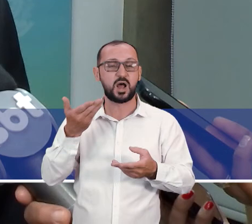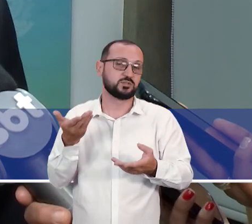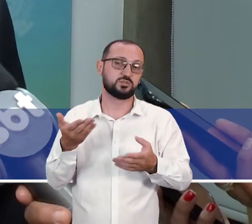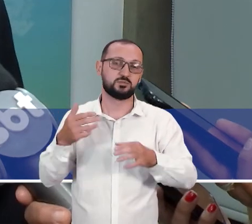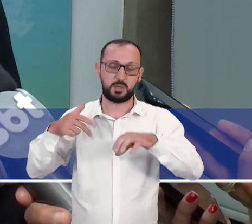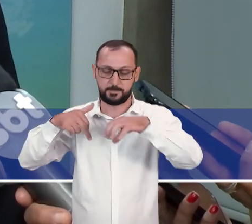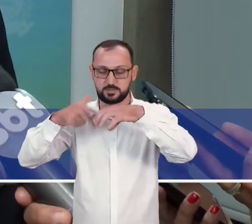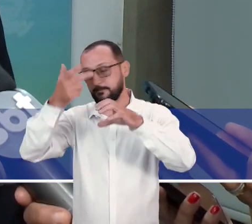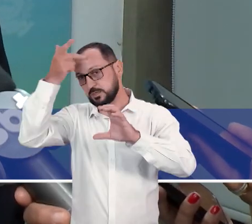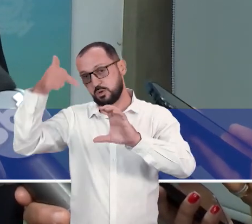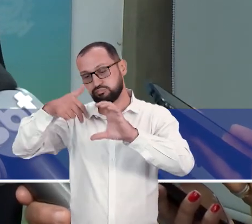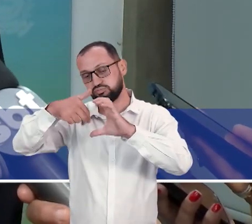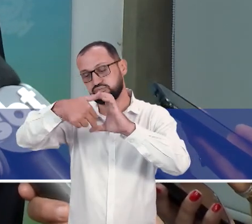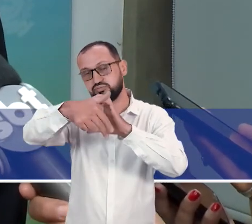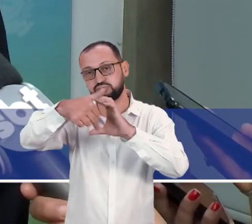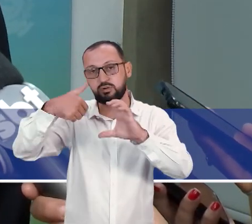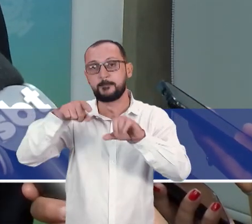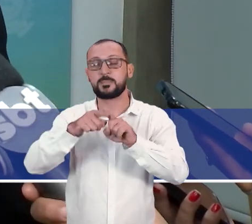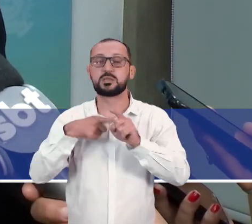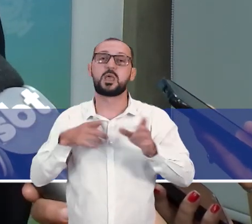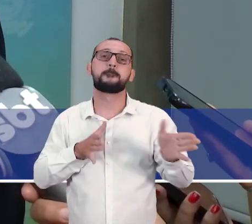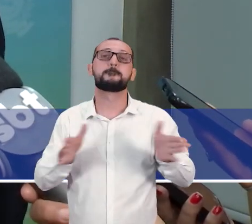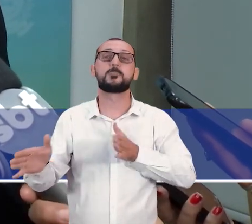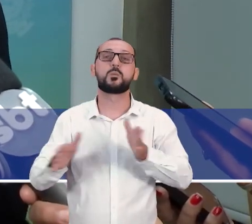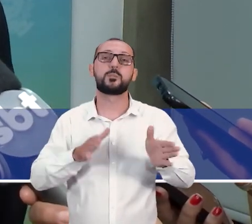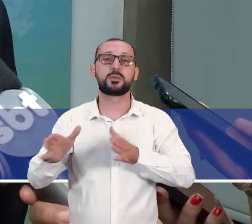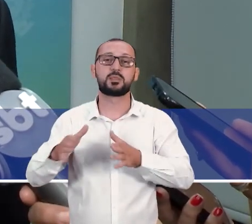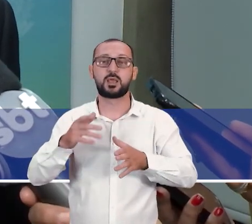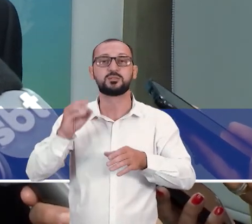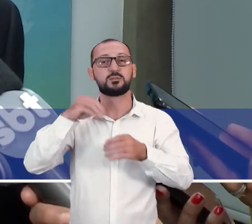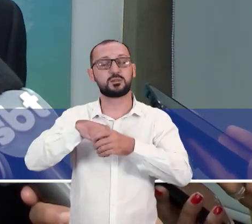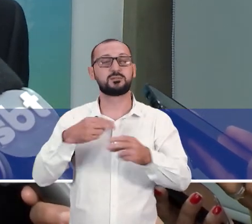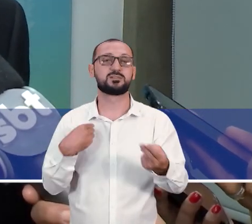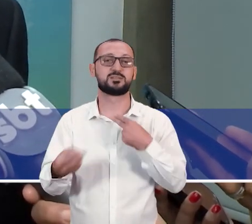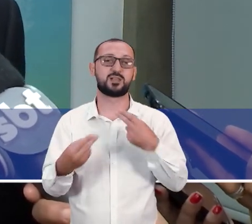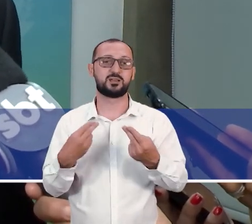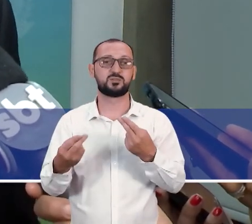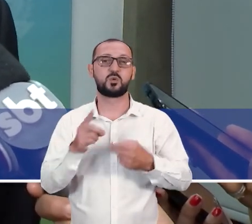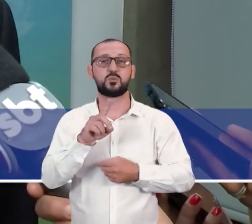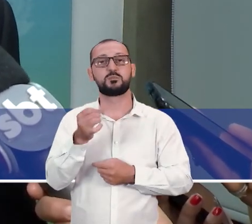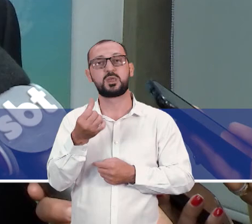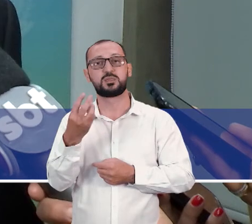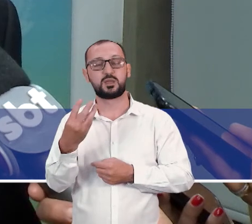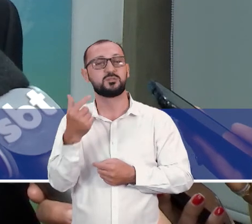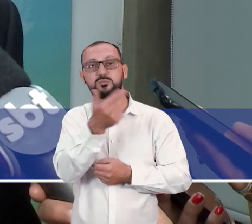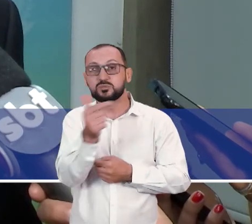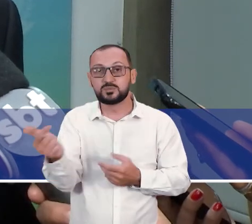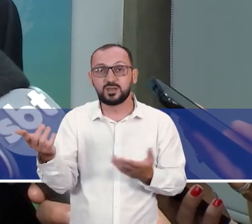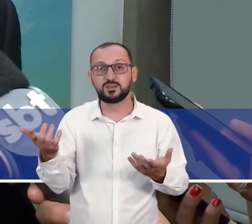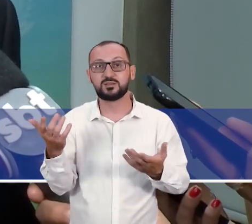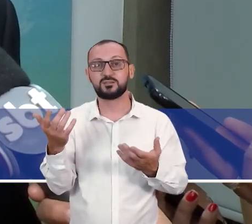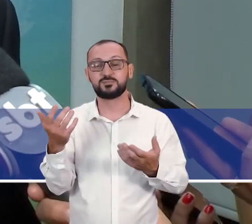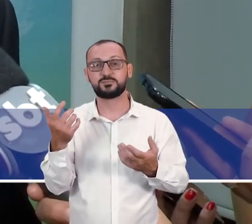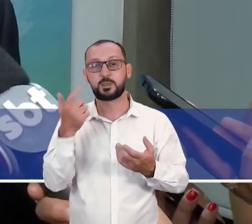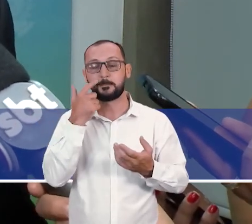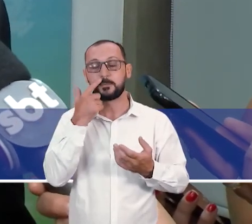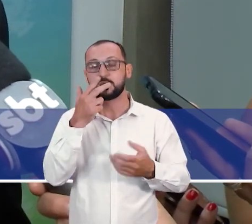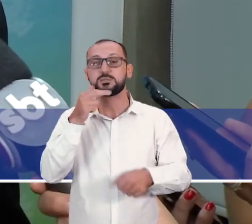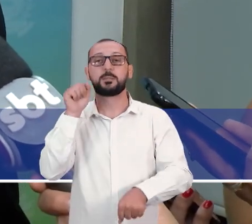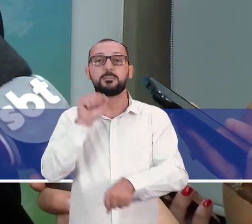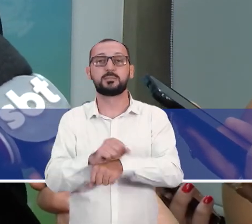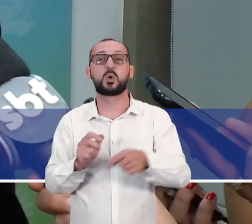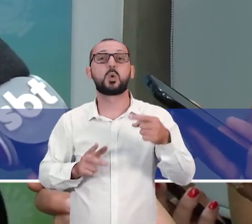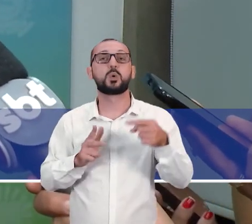que as travessias sejam asseguradas e que possa haver mobilidade urbana. Não tem mobilidade urbana com a BR-163.